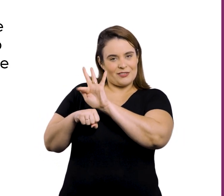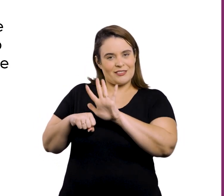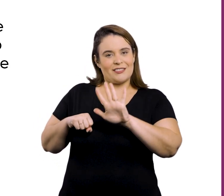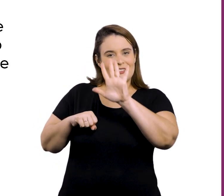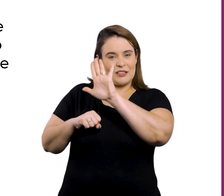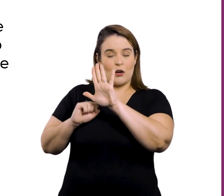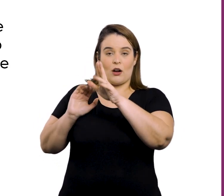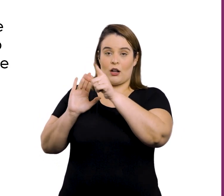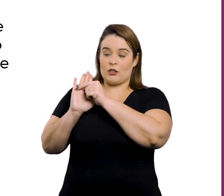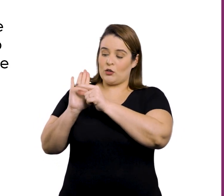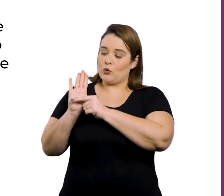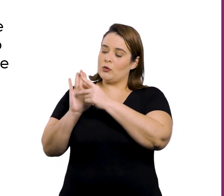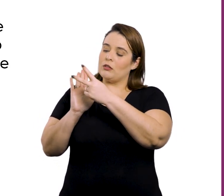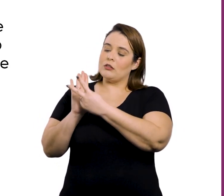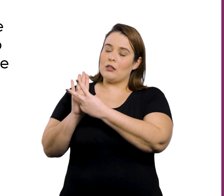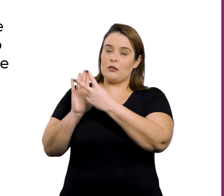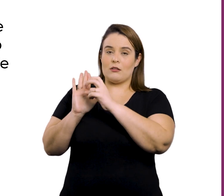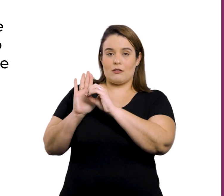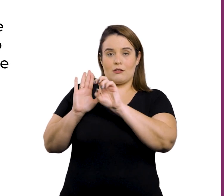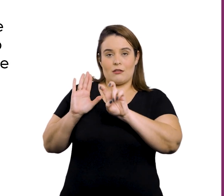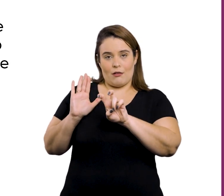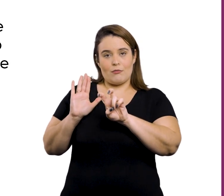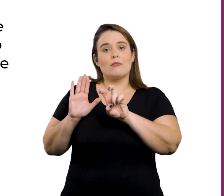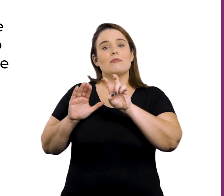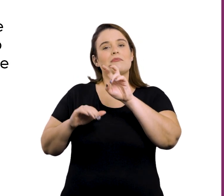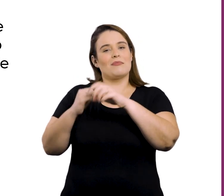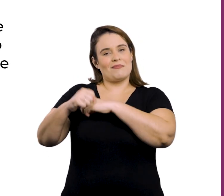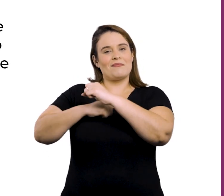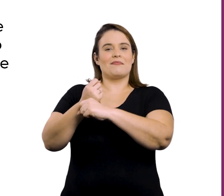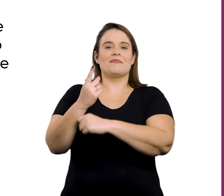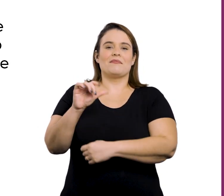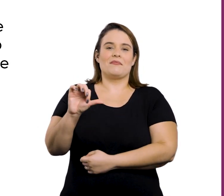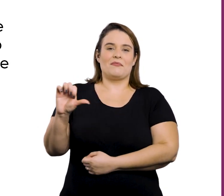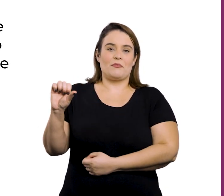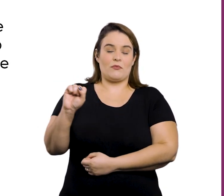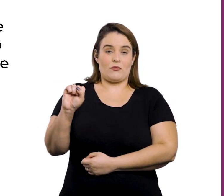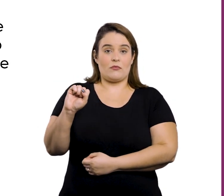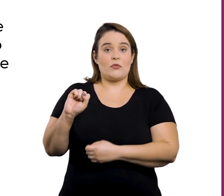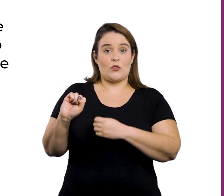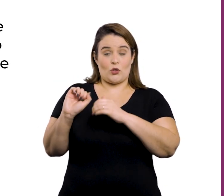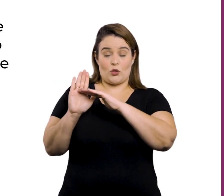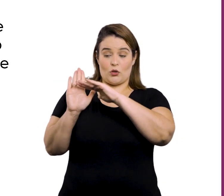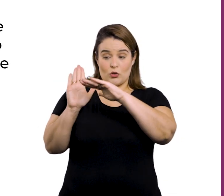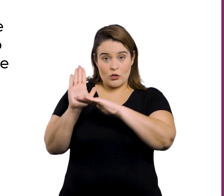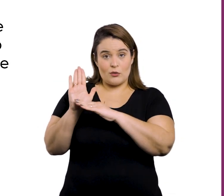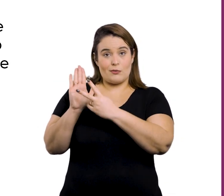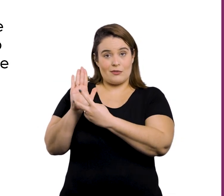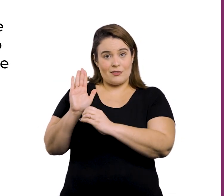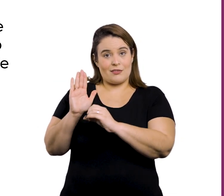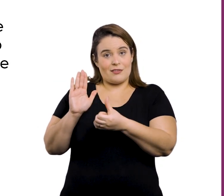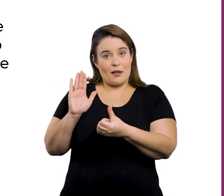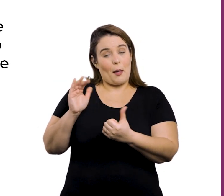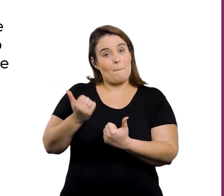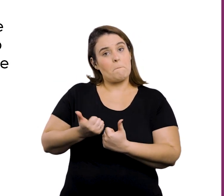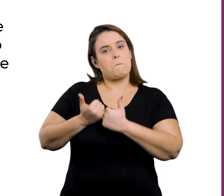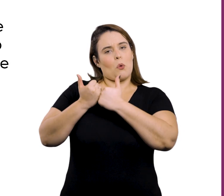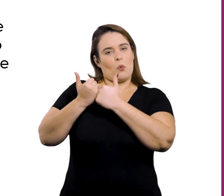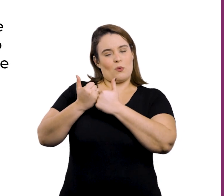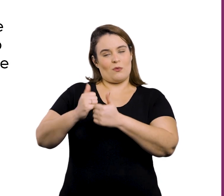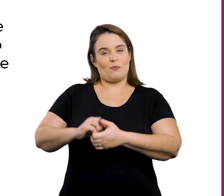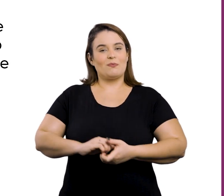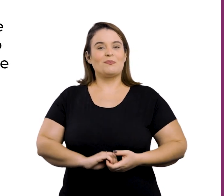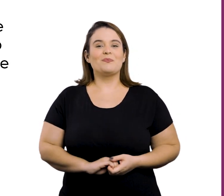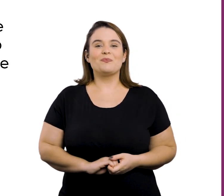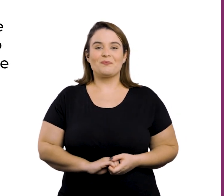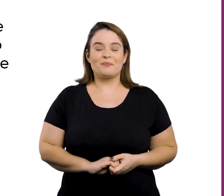Constituição Federal de 1988 e recebe o apoio, logo no artigo seguinte, o 206, de